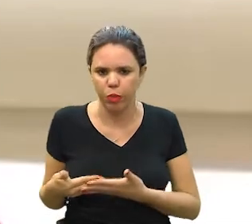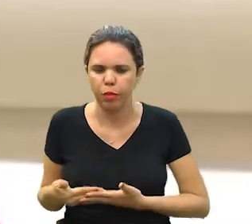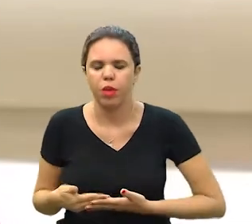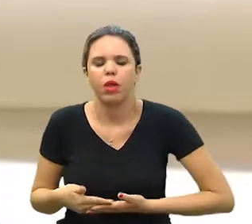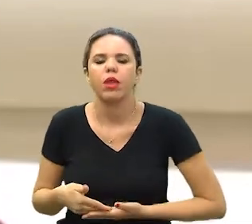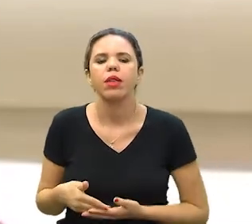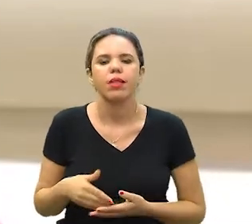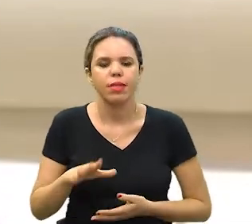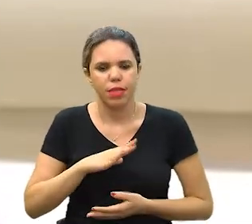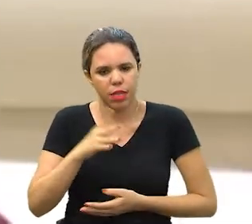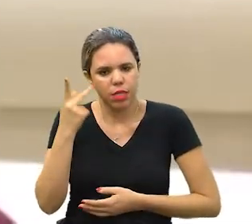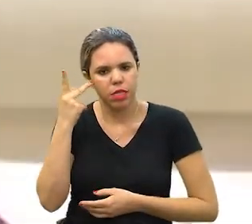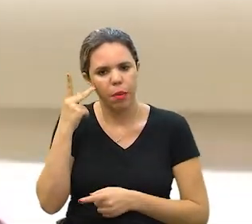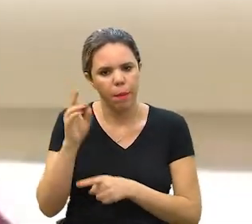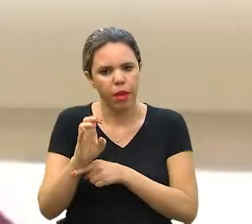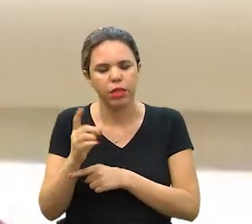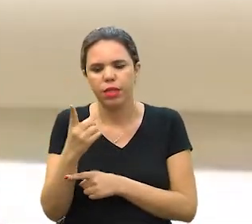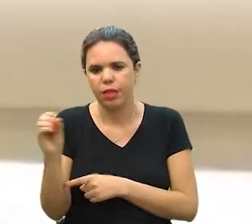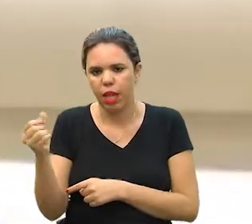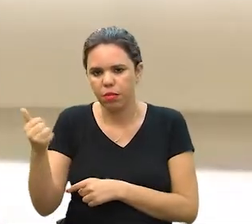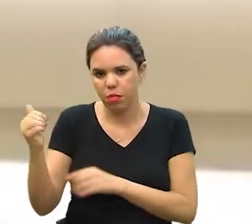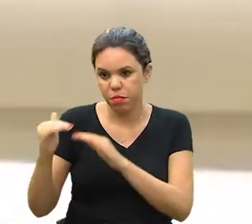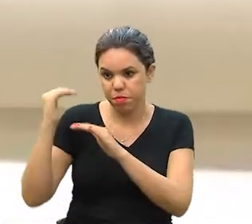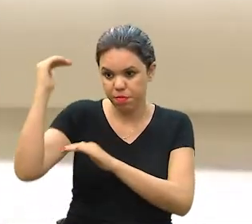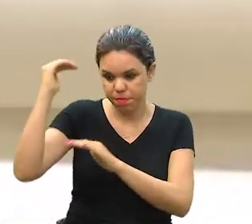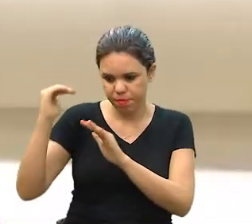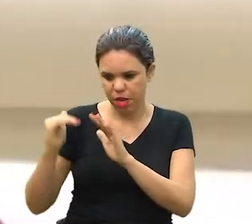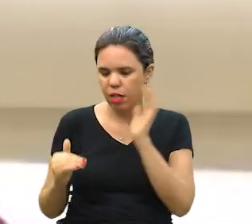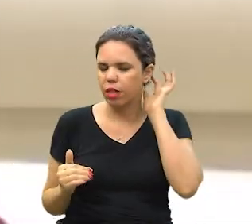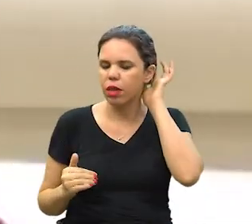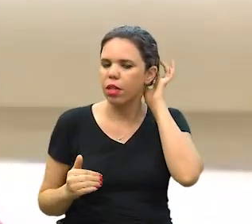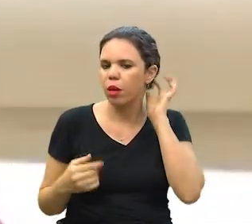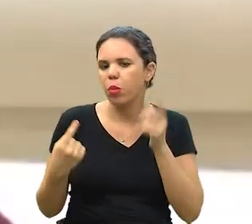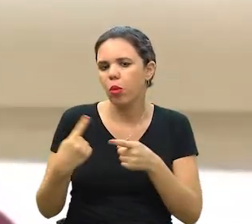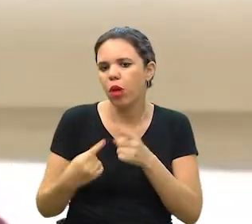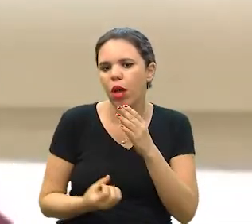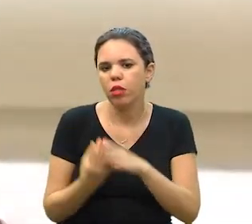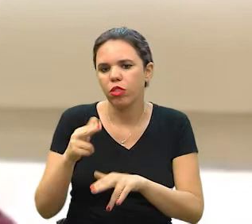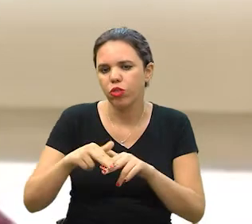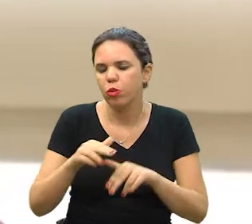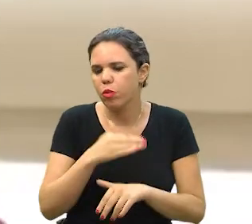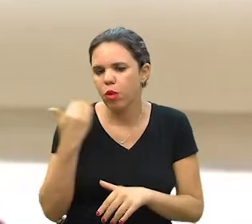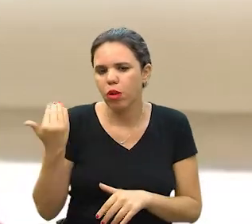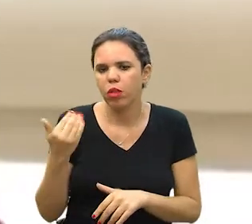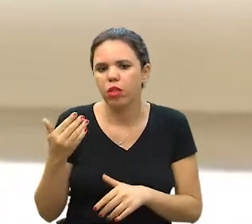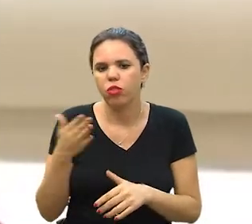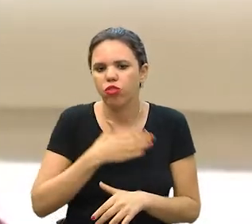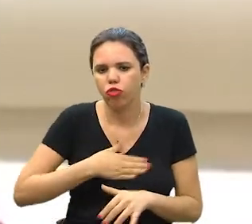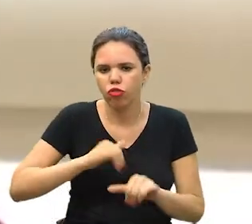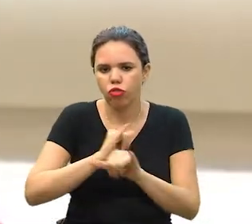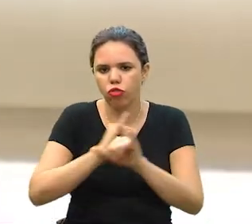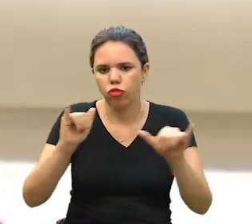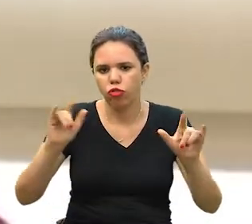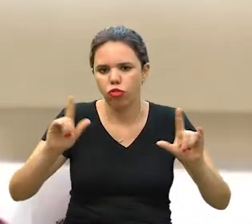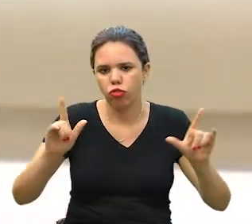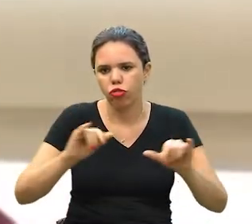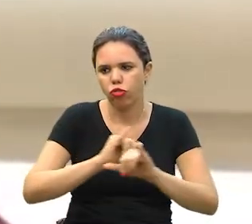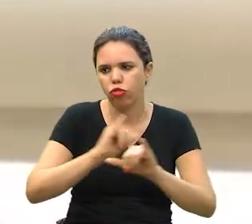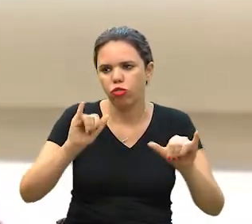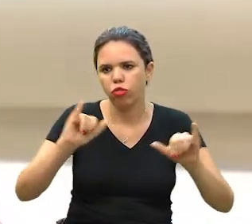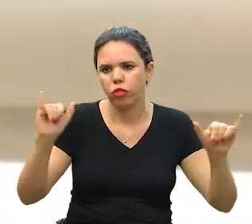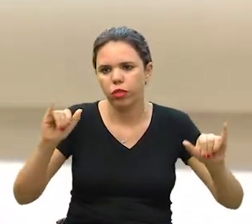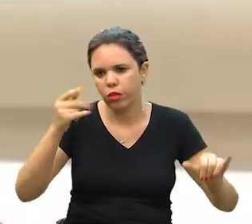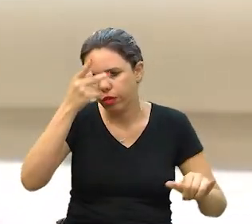estado de São Paulo, ela consta sempre entre as 10 primeiras causas. E a gente gosta desse trabalho com a imprensa, da gente fazer